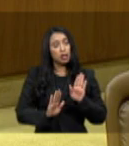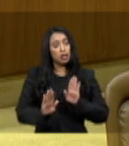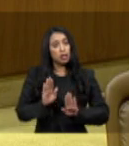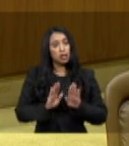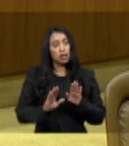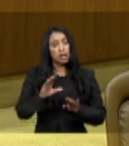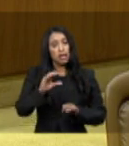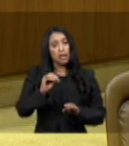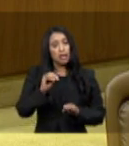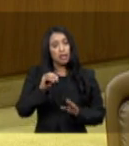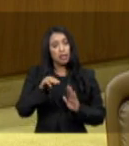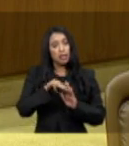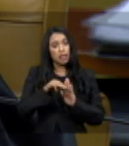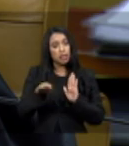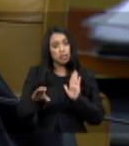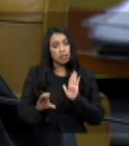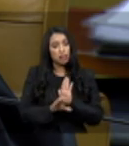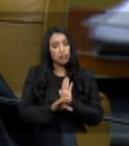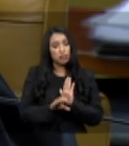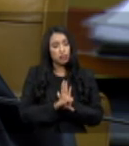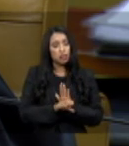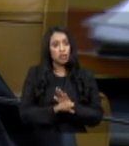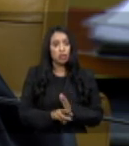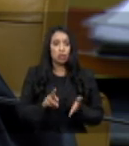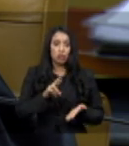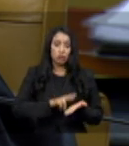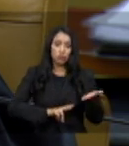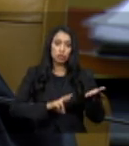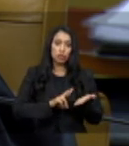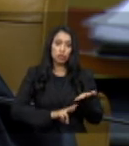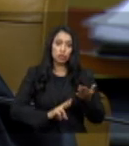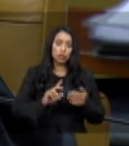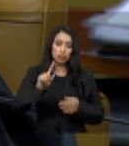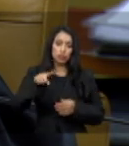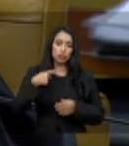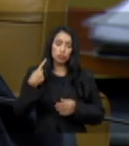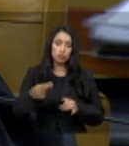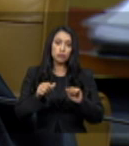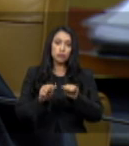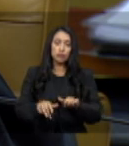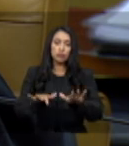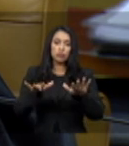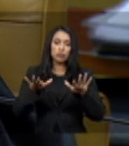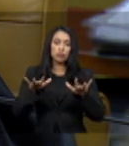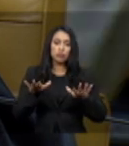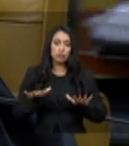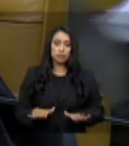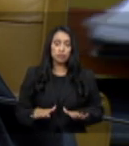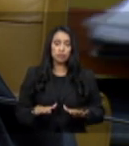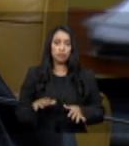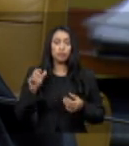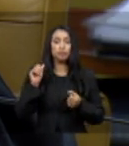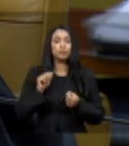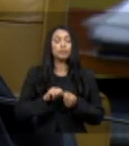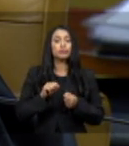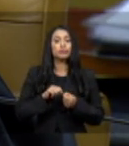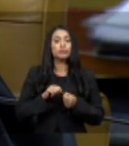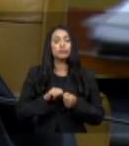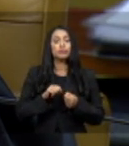e o inmet relatou aí depois foi referendado no plenário é concedeu